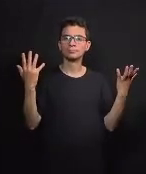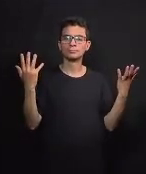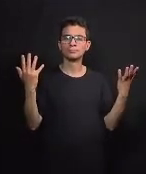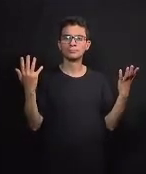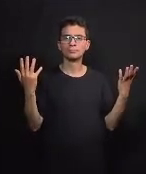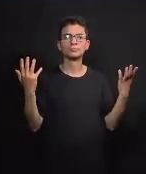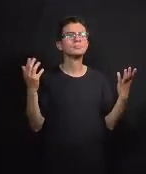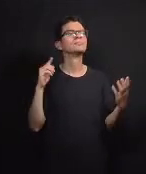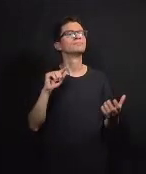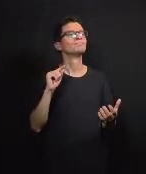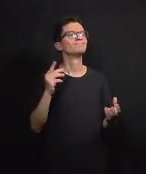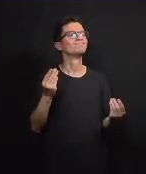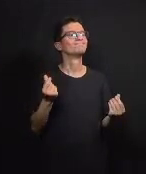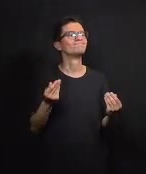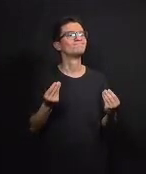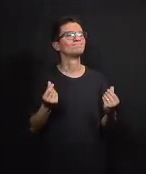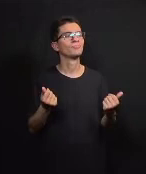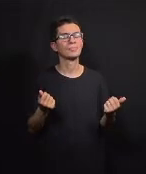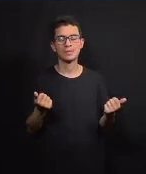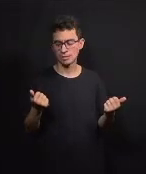fica um pouco assim,